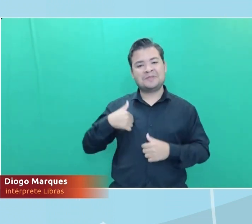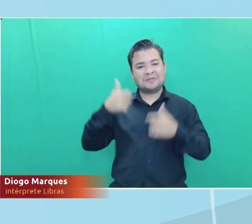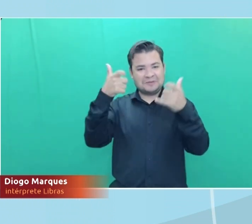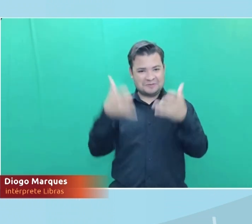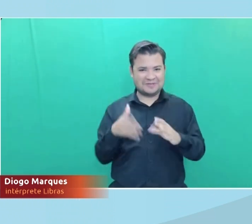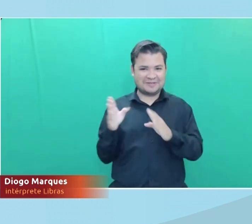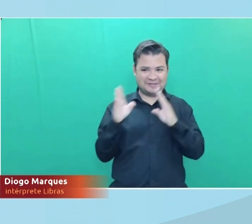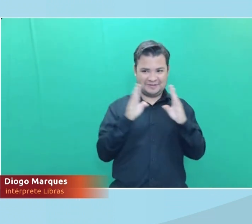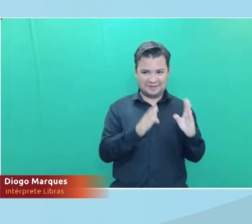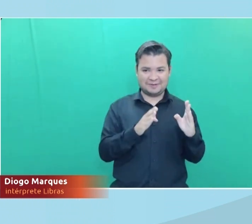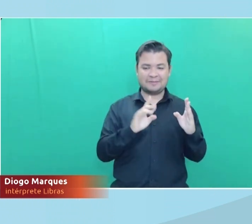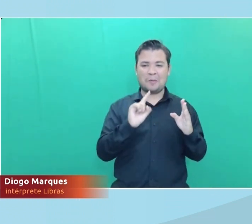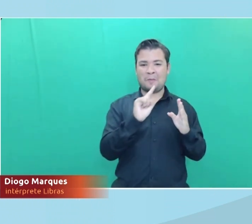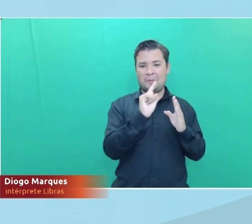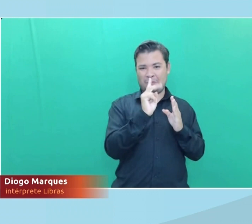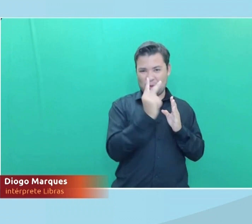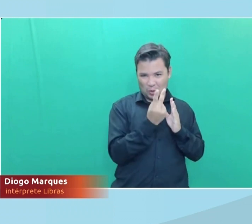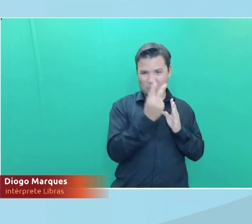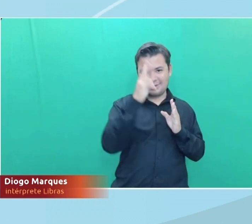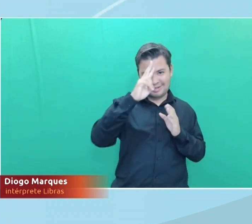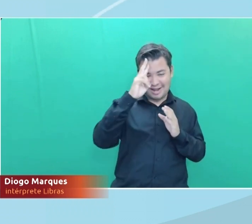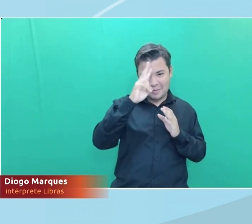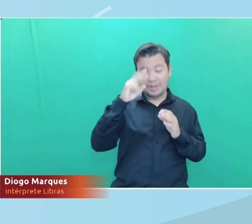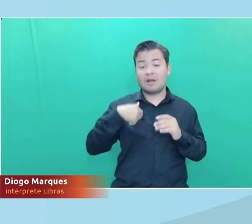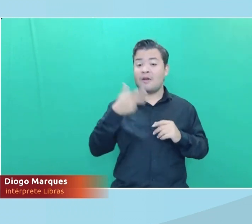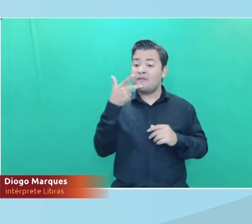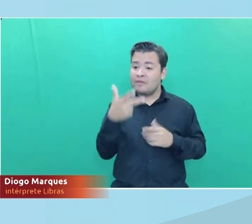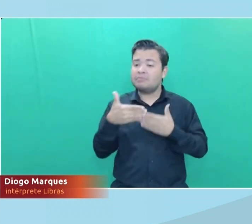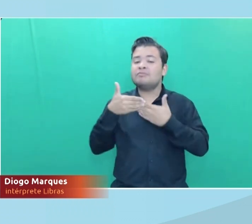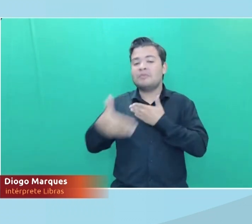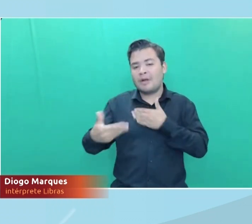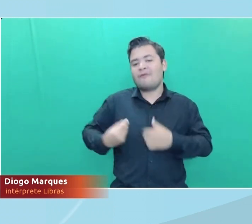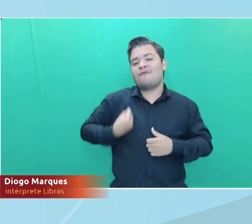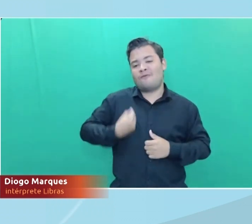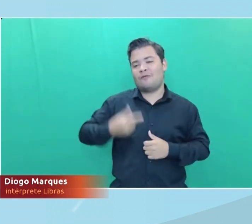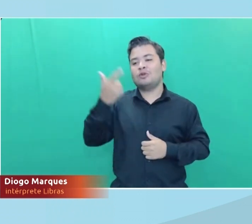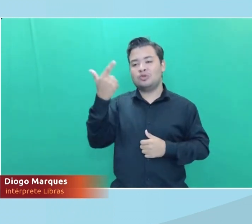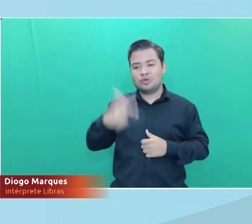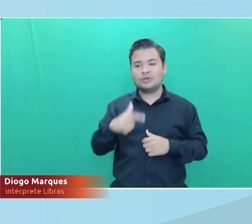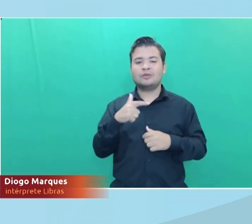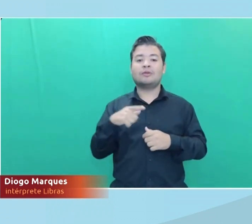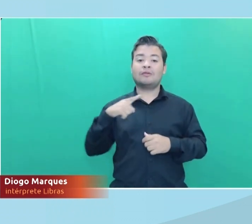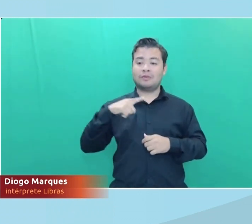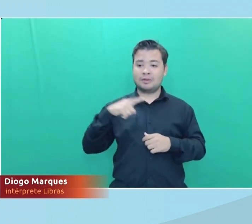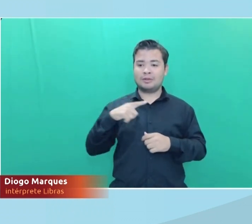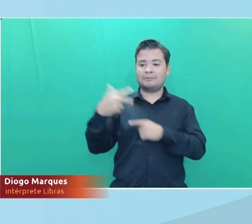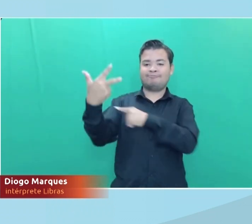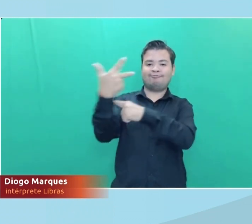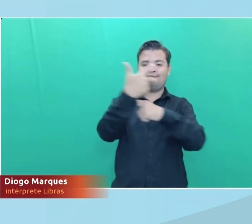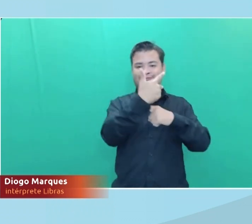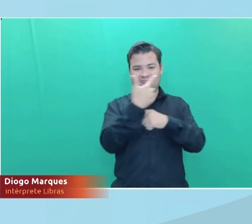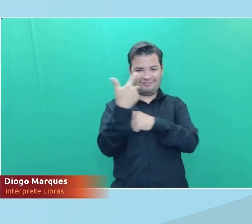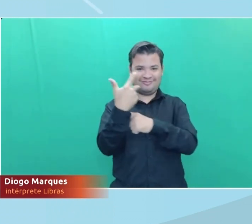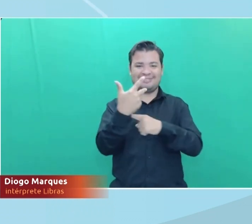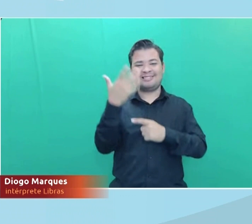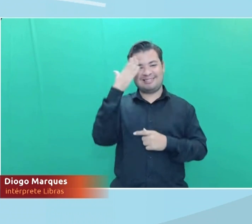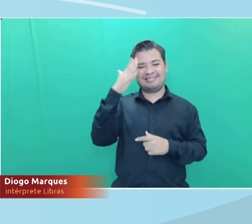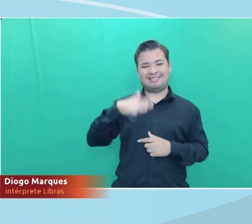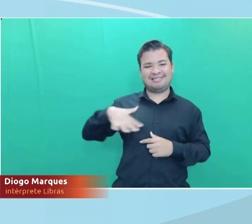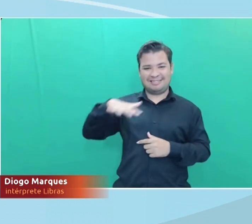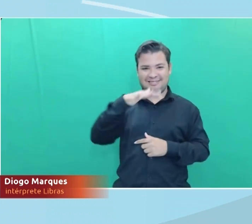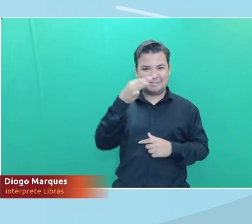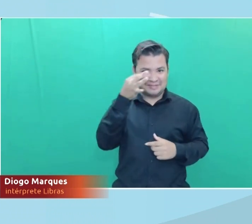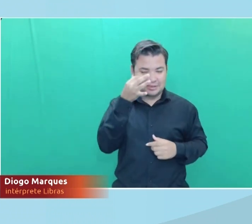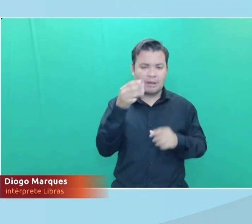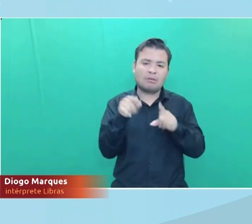anterior, logo a gente volta para um ao vivo, no estúdio, com o nosso formato mais querido de todos e, claro, você vai